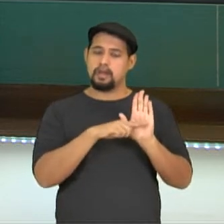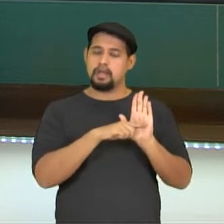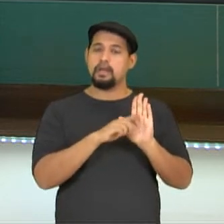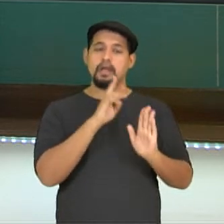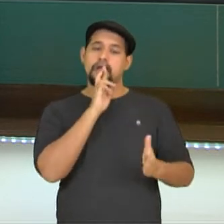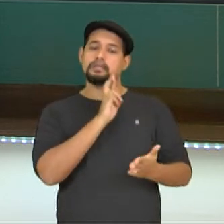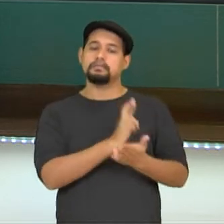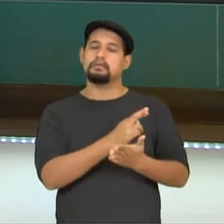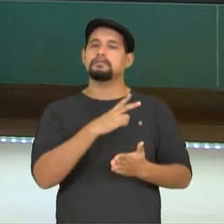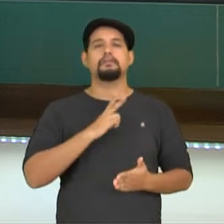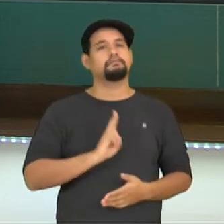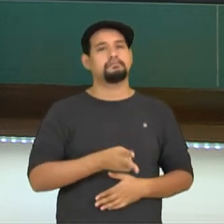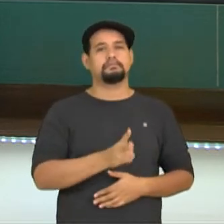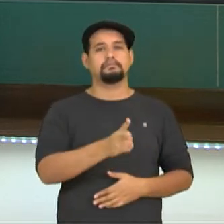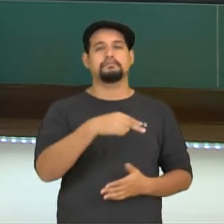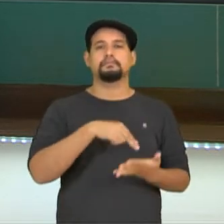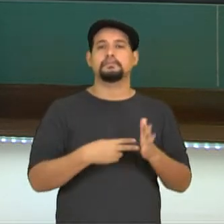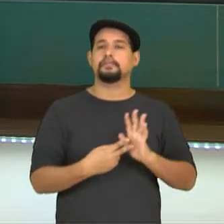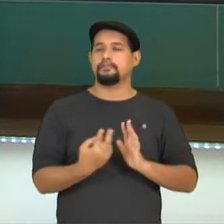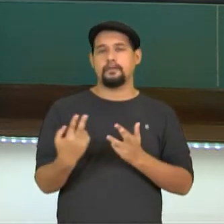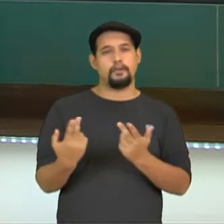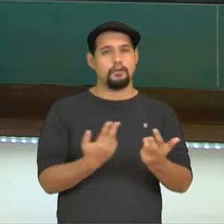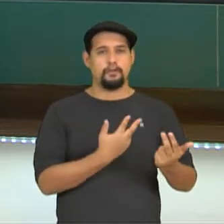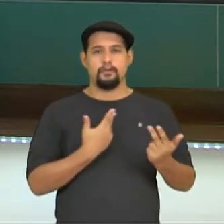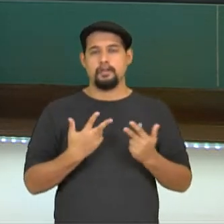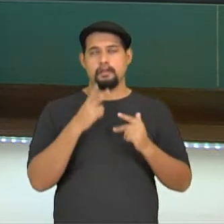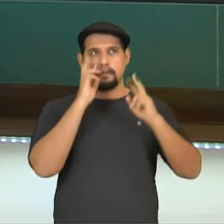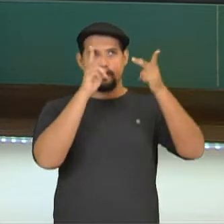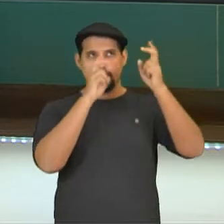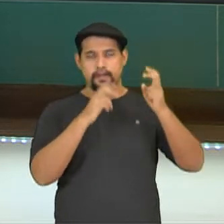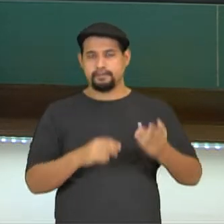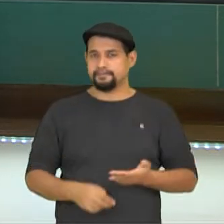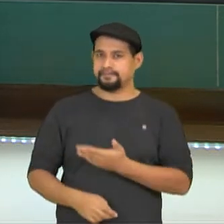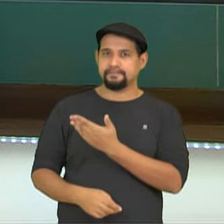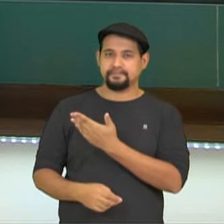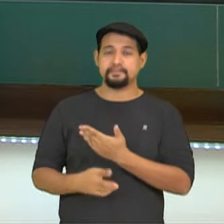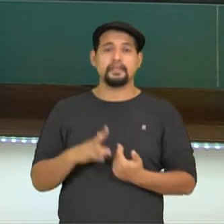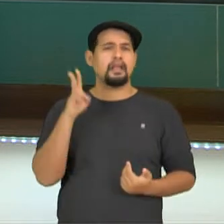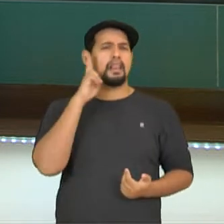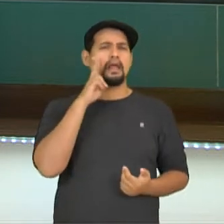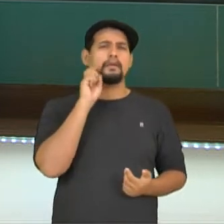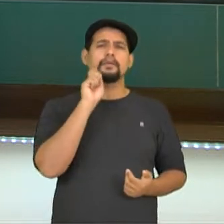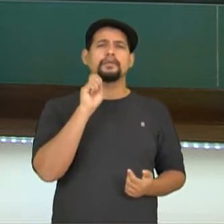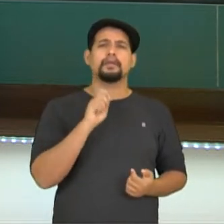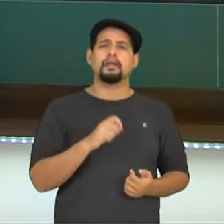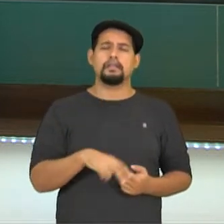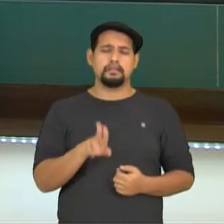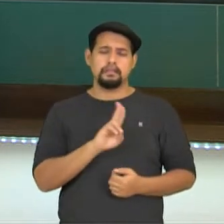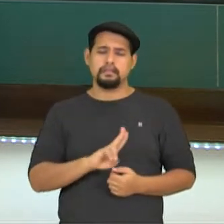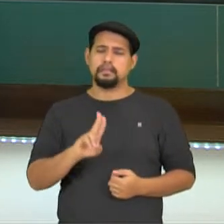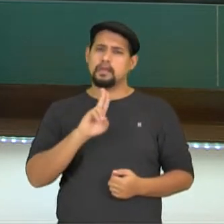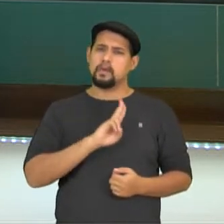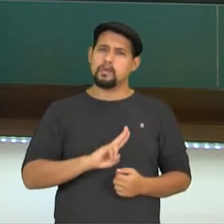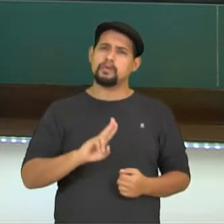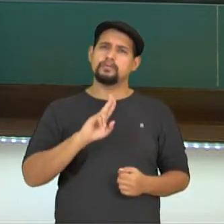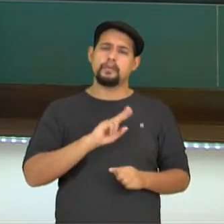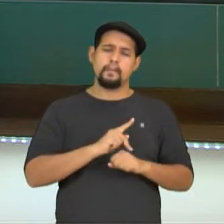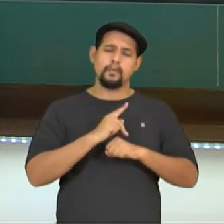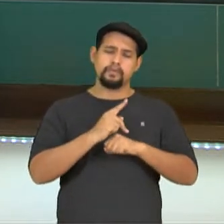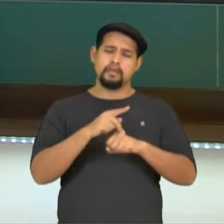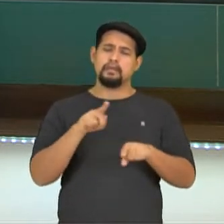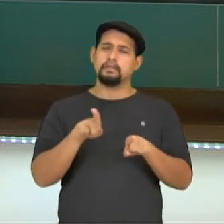o resultado obtido sempre vai ser o mesmo, conforme vocês estão vendo aqui, né? Lembrando lá das propriedades de potenciação,